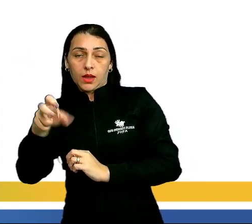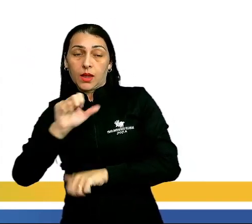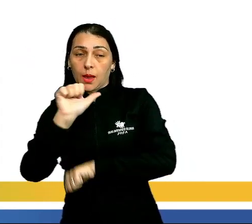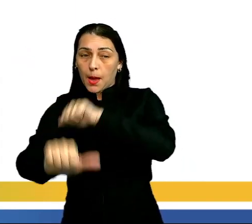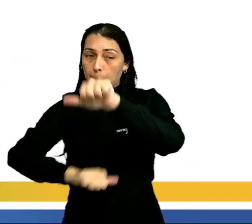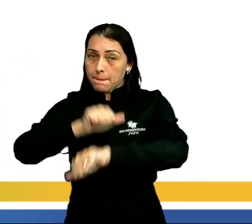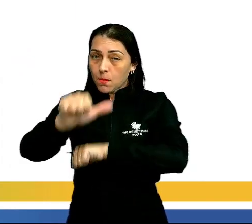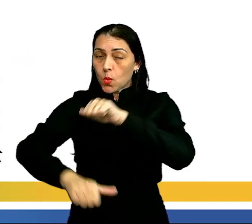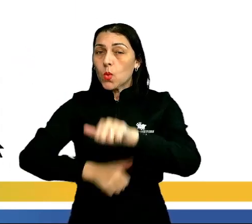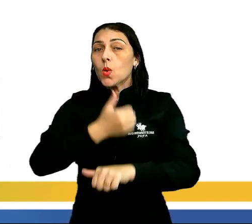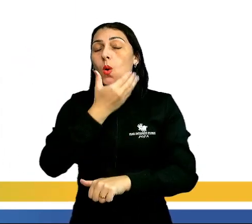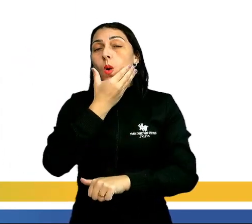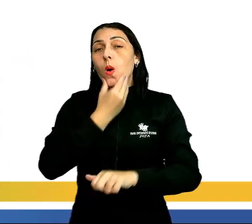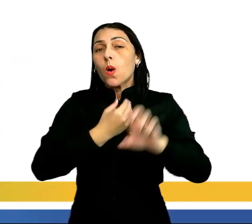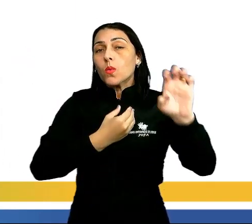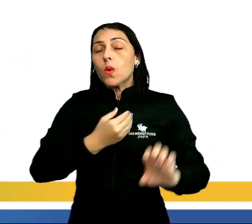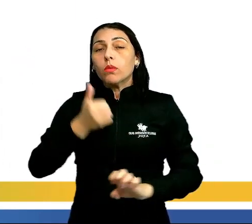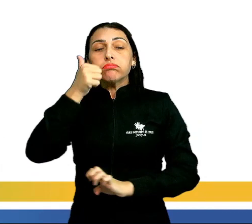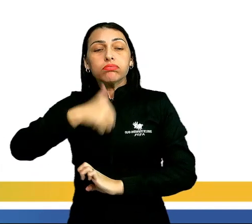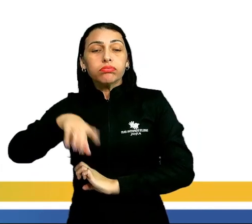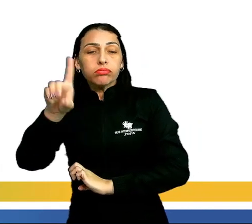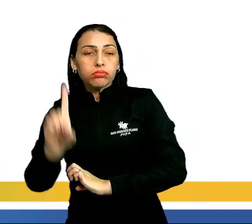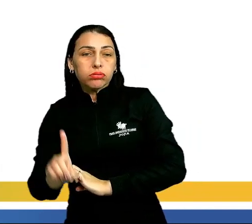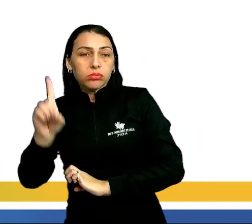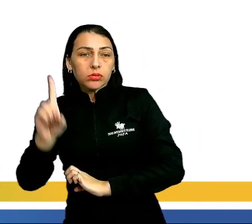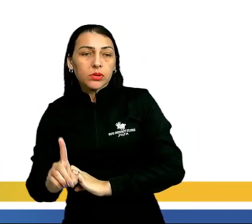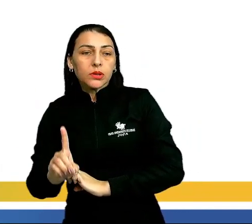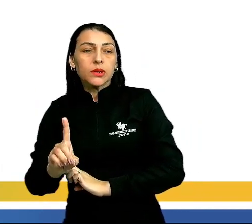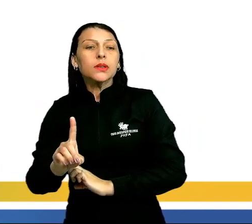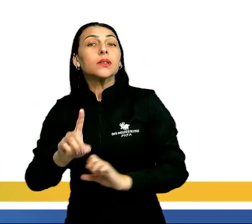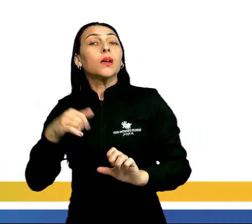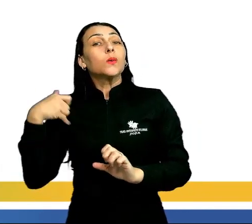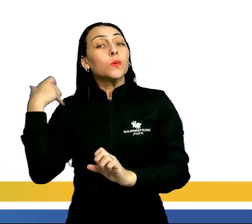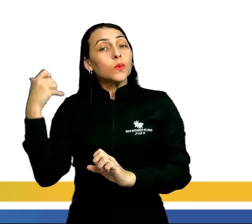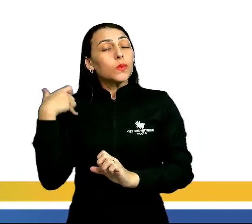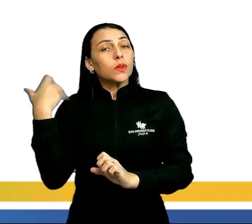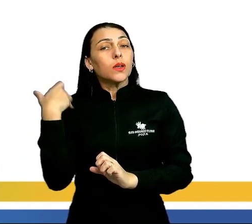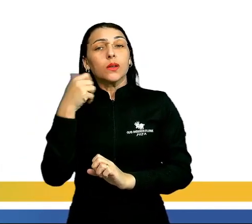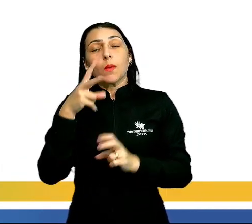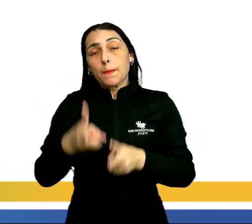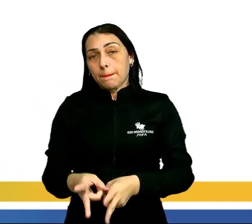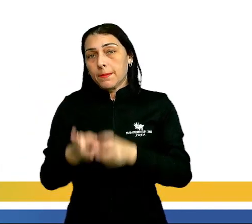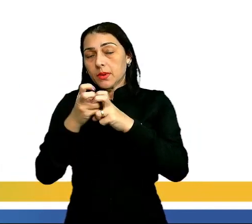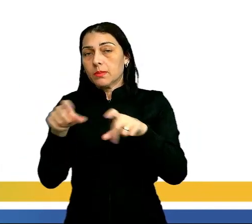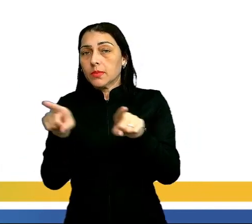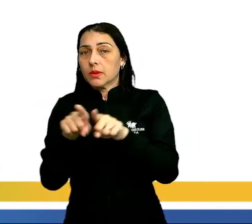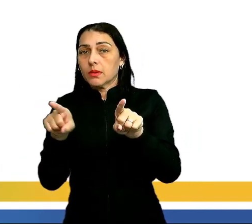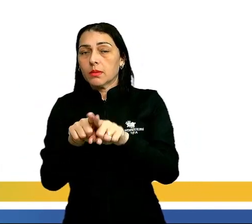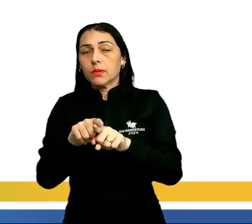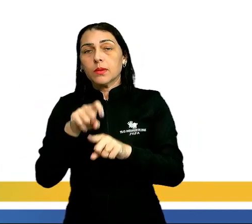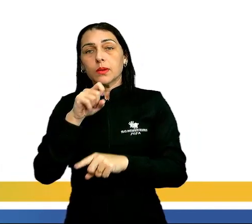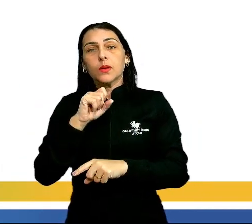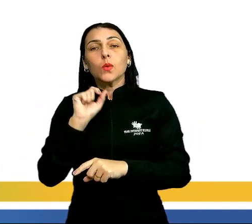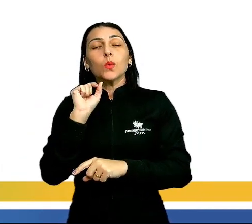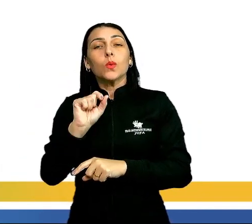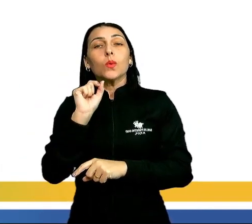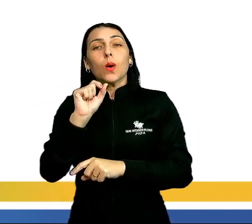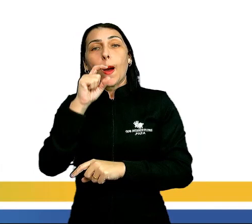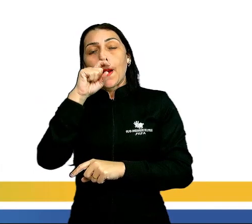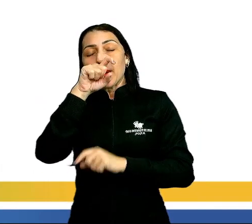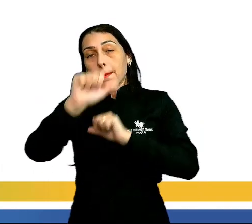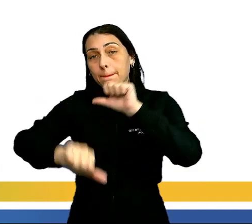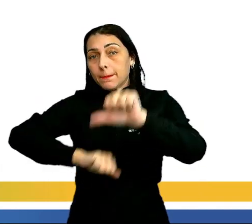De um lado os homens, do outro lado as mulheres, as faixas de idade que vocês vão observar aqui ao lado. E aqui,